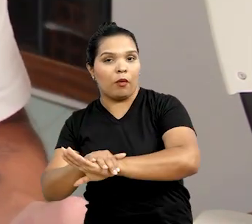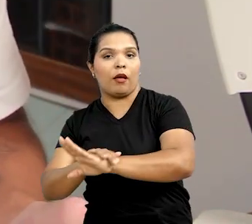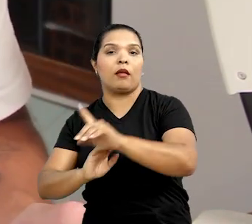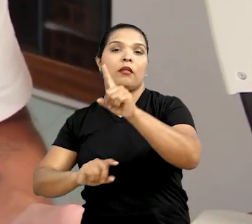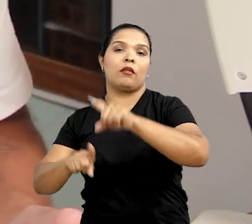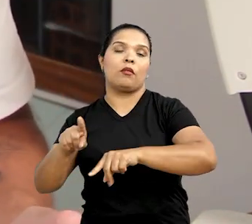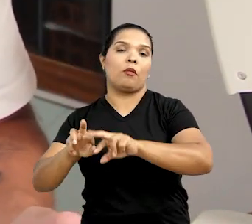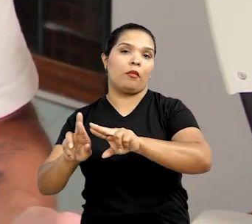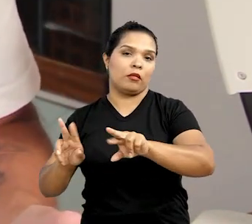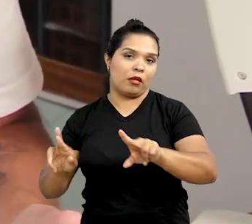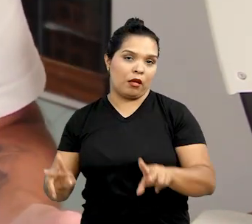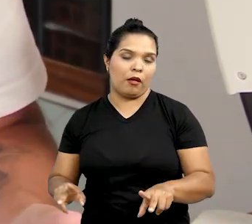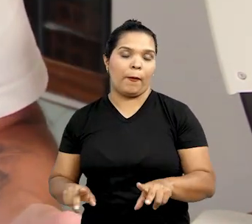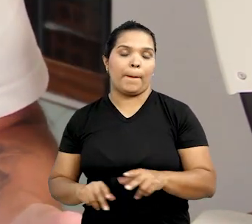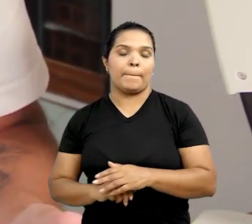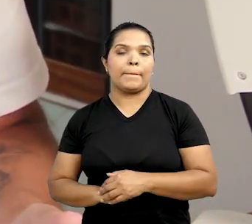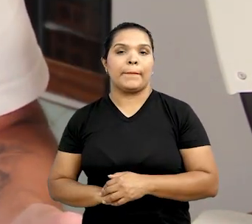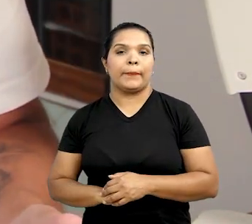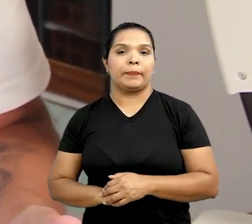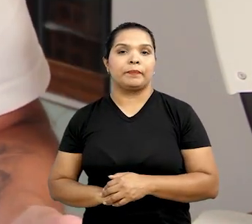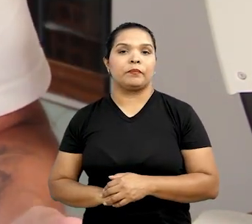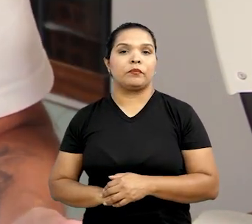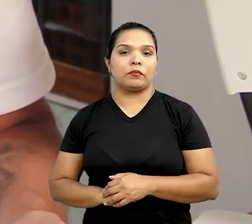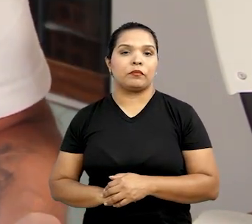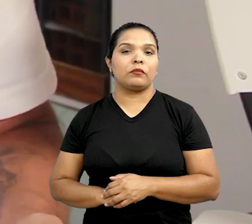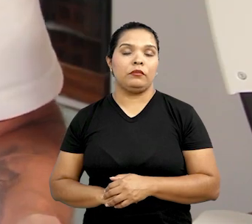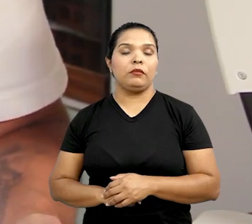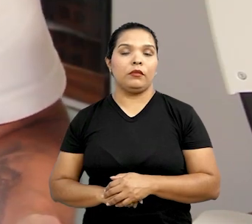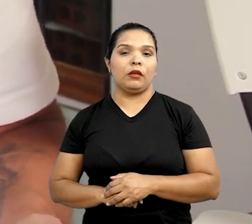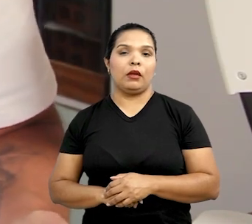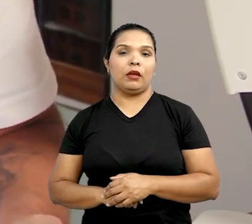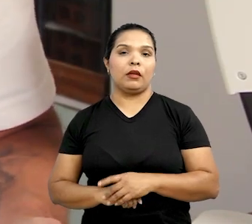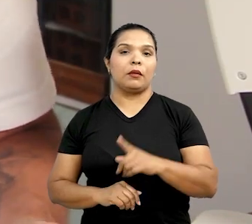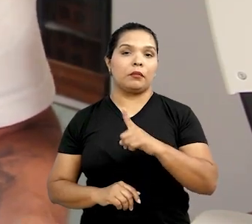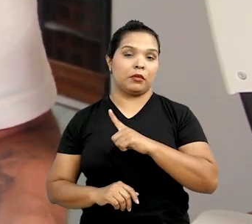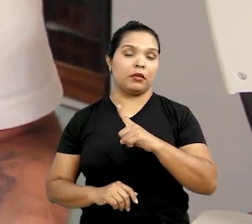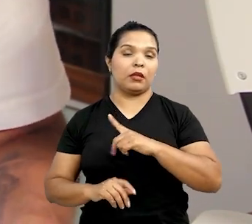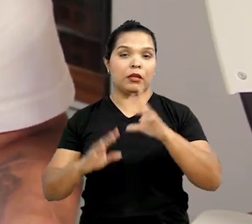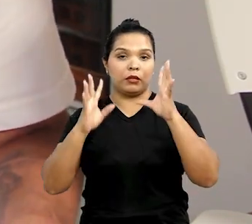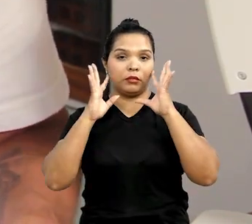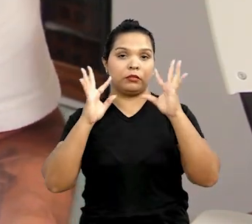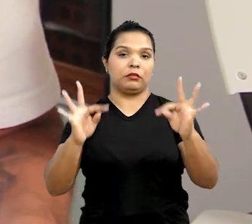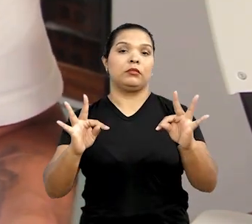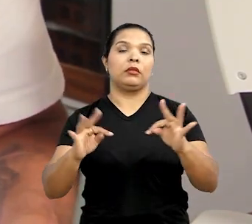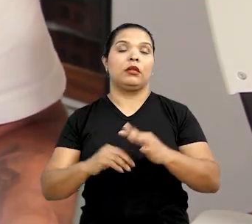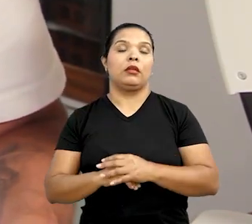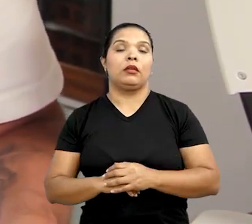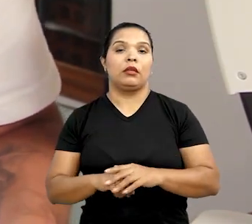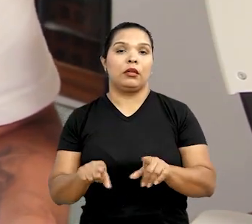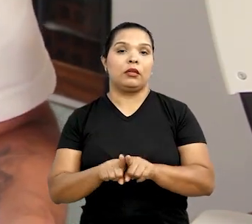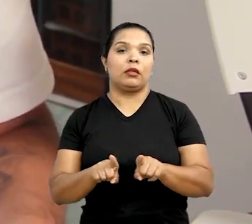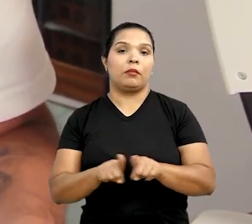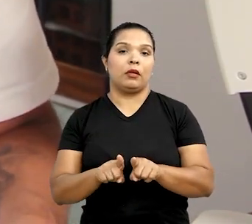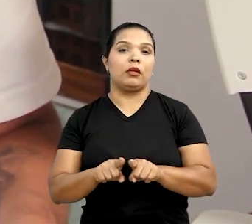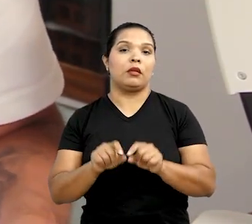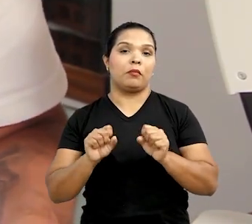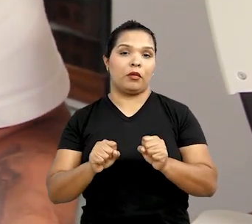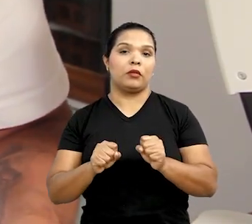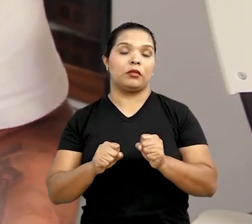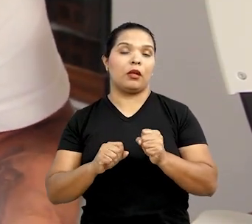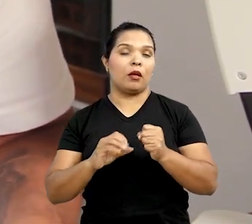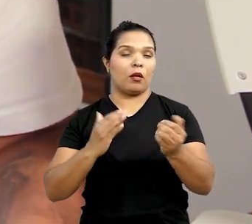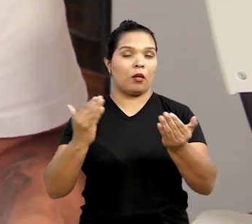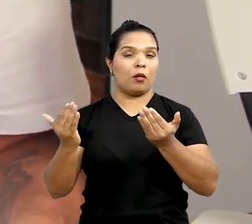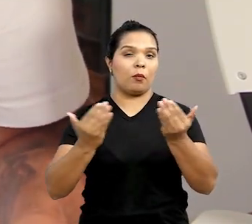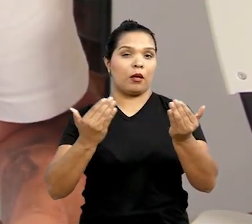esse material, de forma tanto a servir como testemunho, depositar no museu científico, numa coleção científica, que serve de